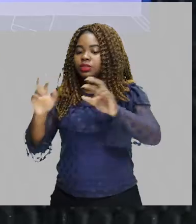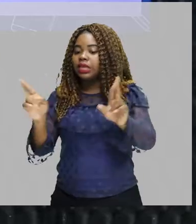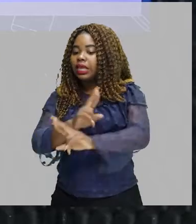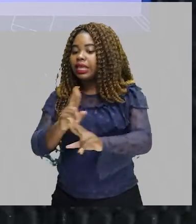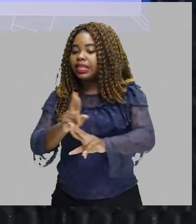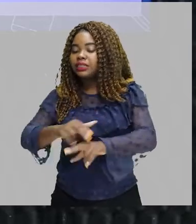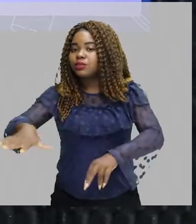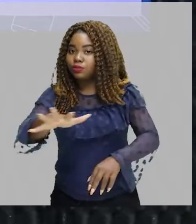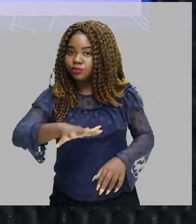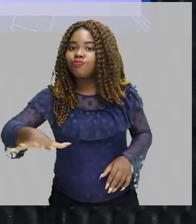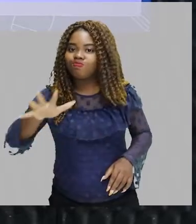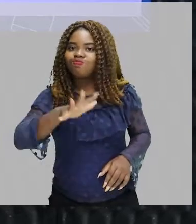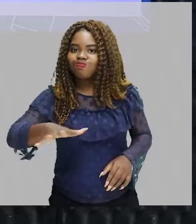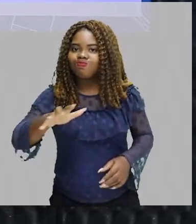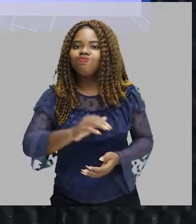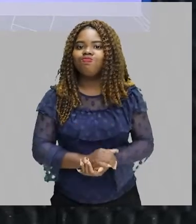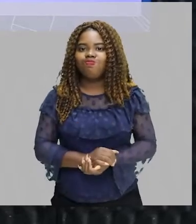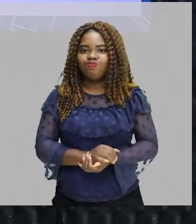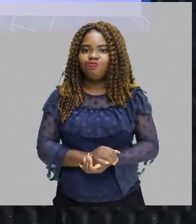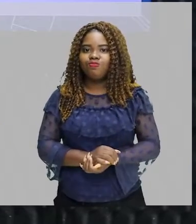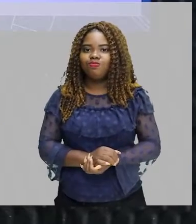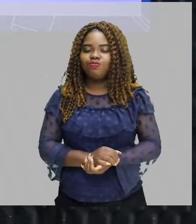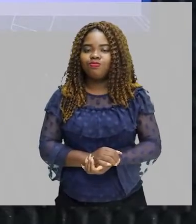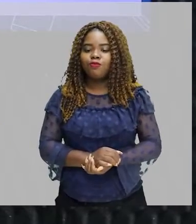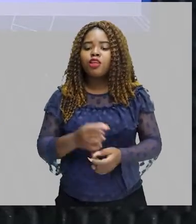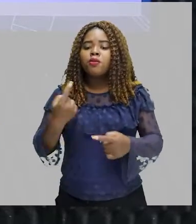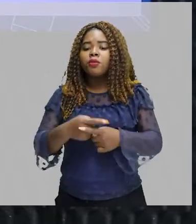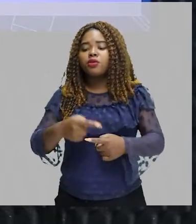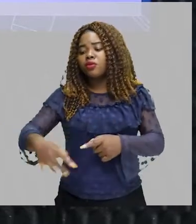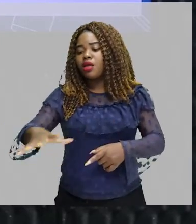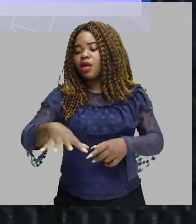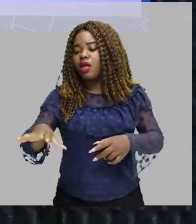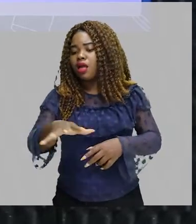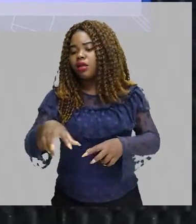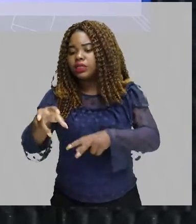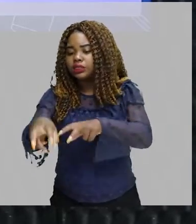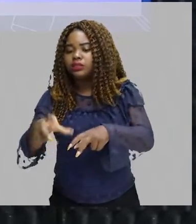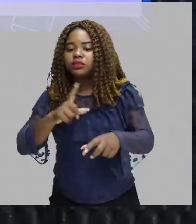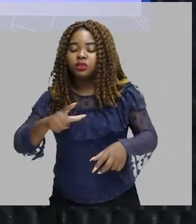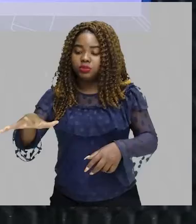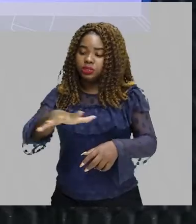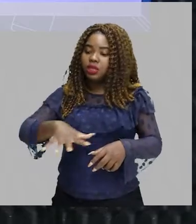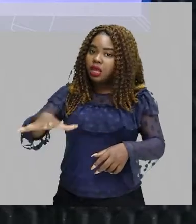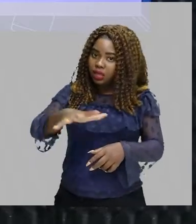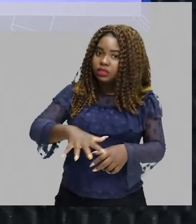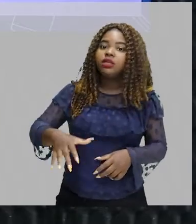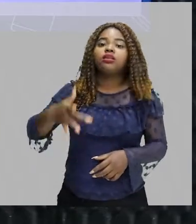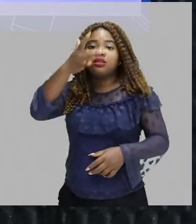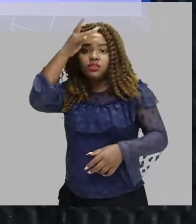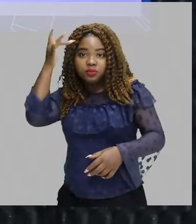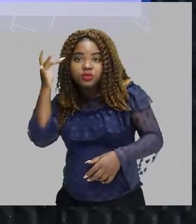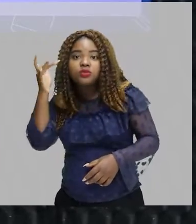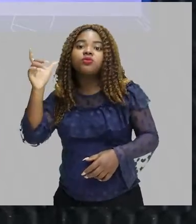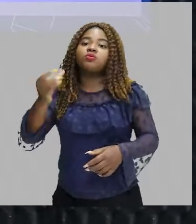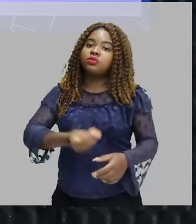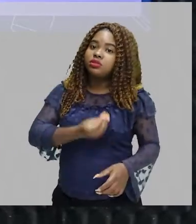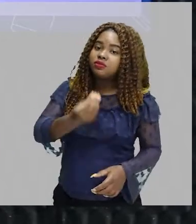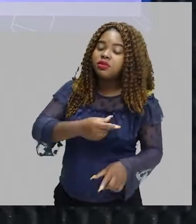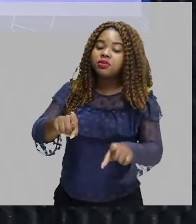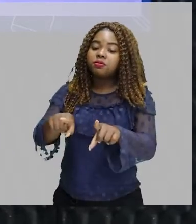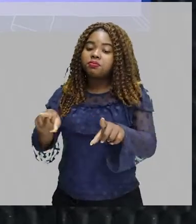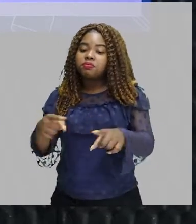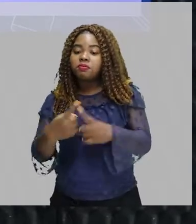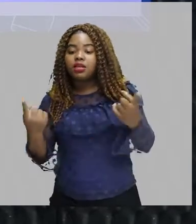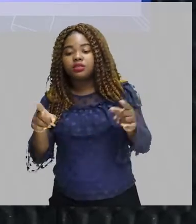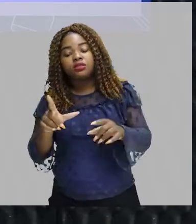a espaço. Por quê, Marcos? Porque quando a gente fala de espaço rural, tu tem aquelas áreas ocupadas, onde as pessoas moram e tal, mas tu tem também as áreas